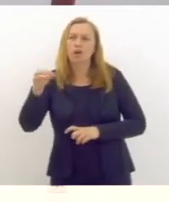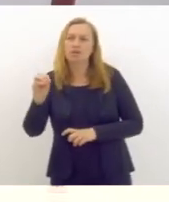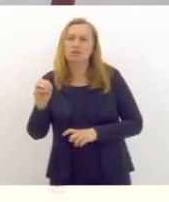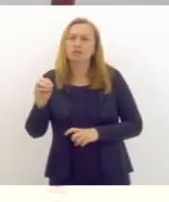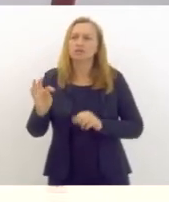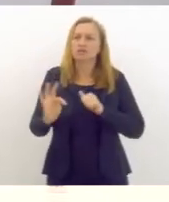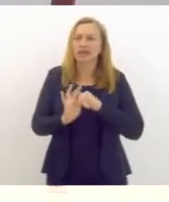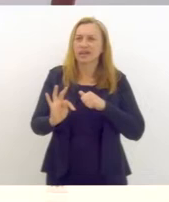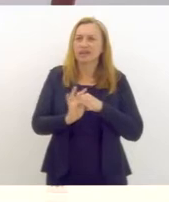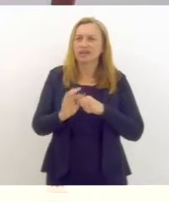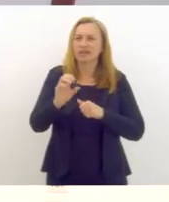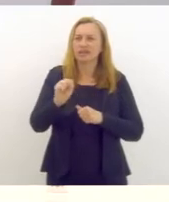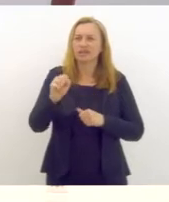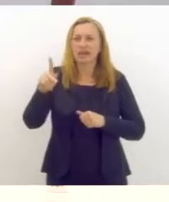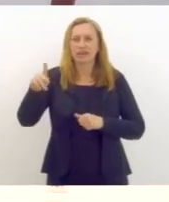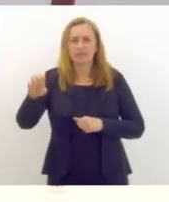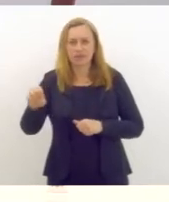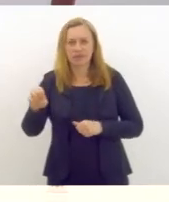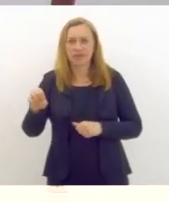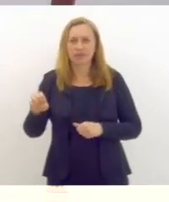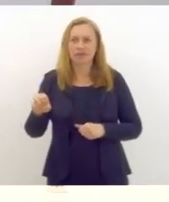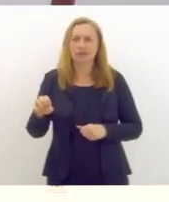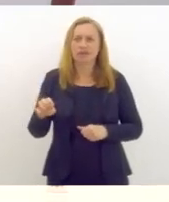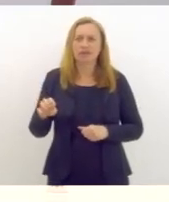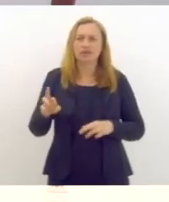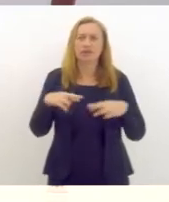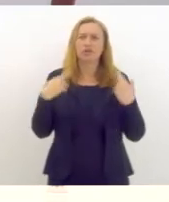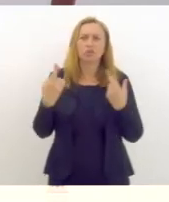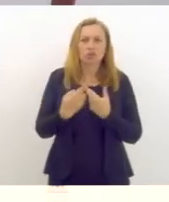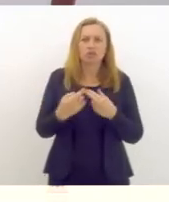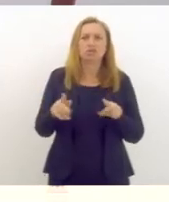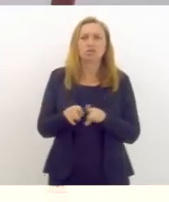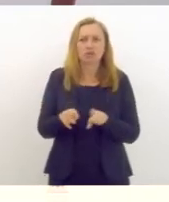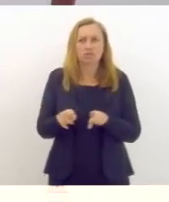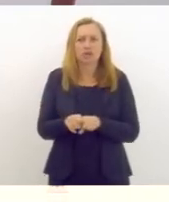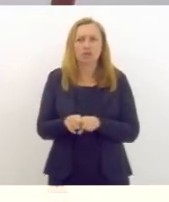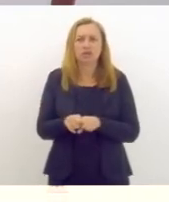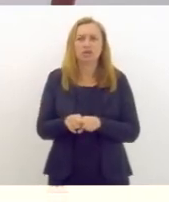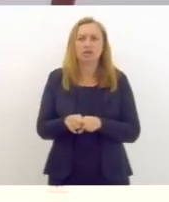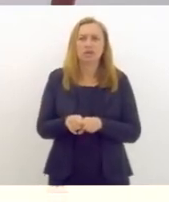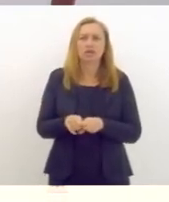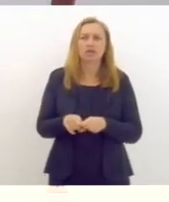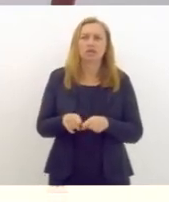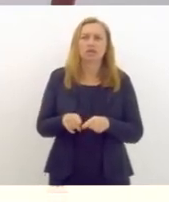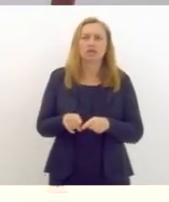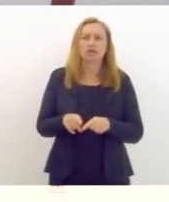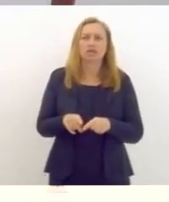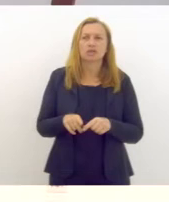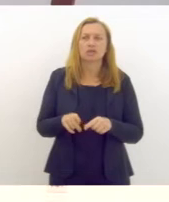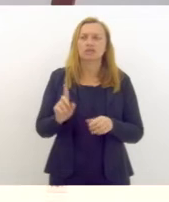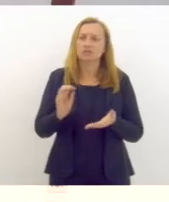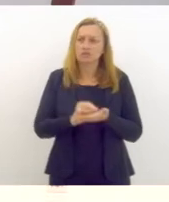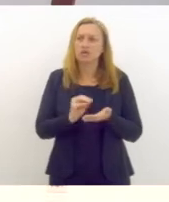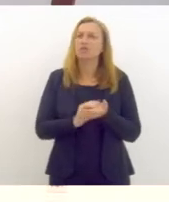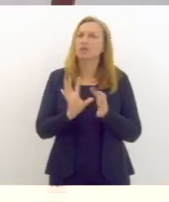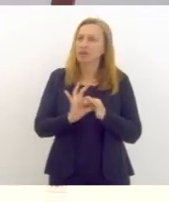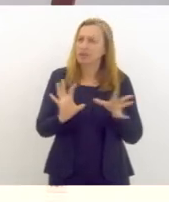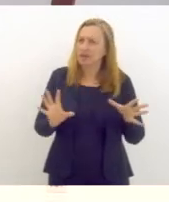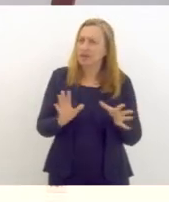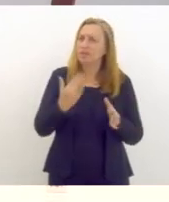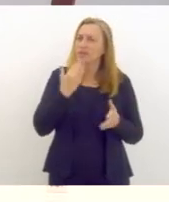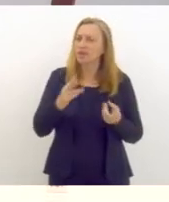SEAP é uma audiência que tá ali um pedido Deputado Serafina mas não foi deliberado eu pedi para aquele